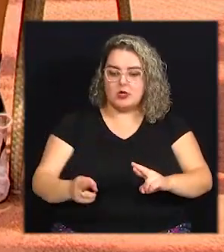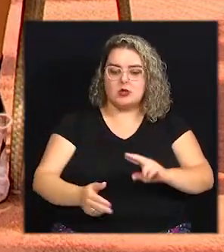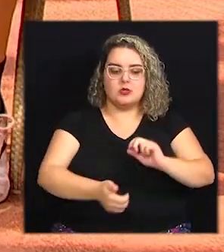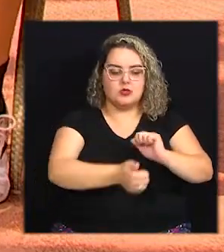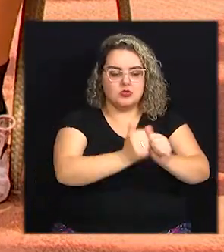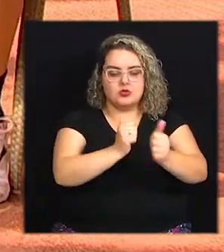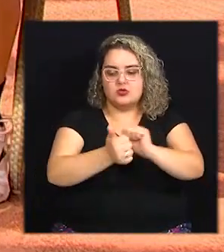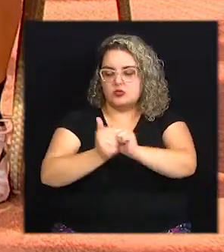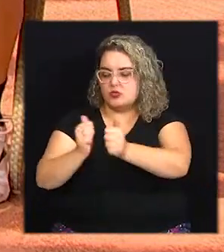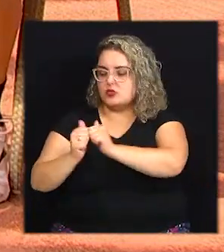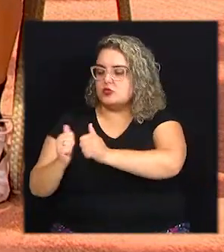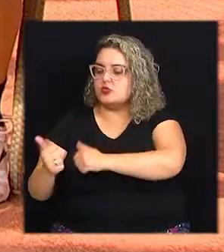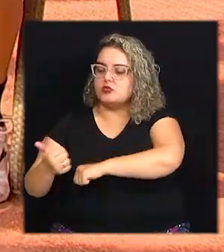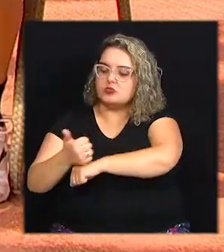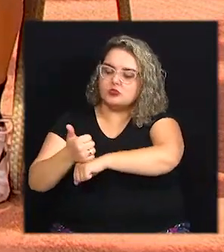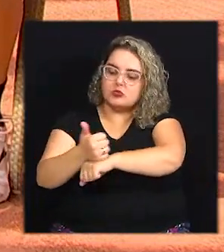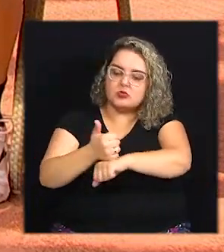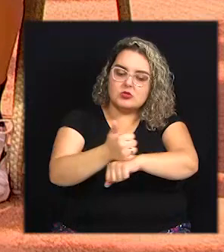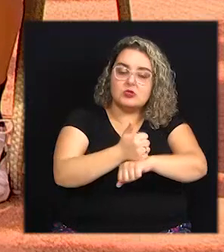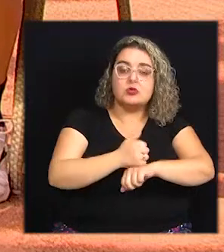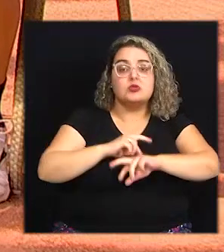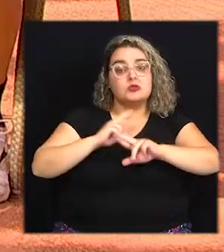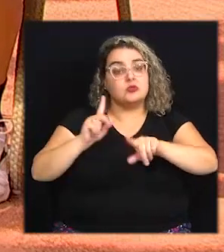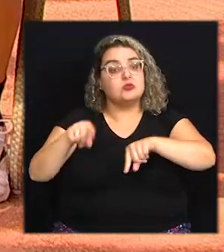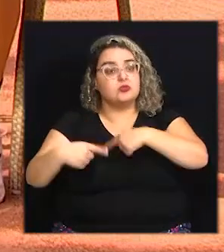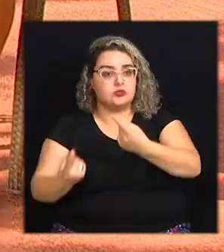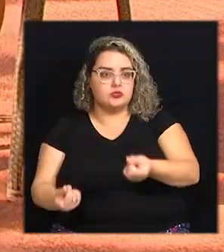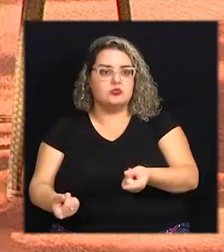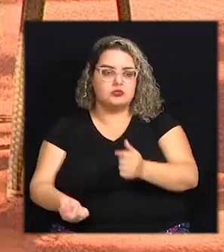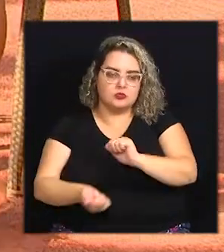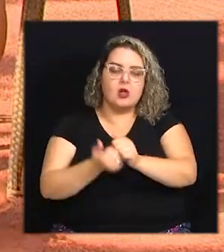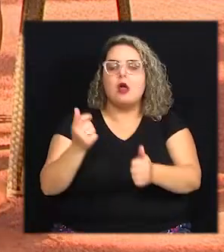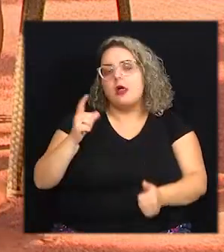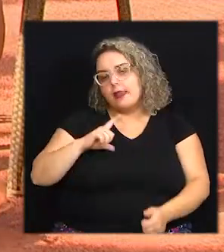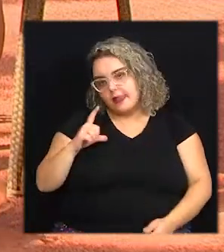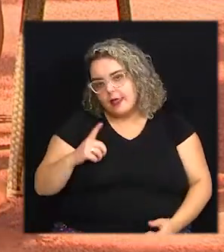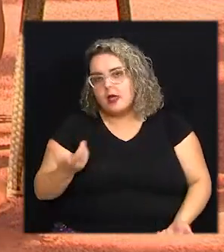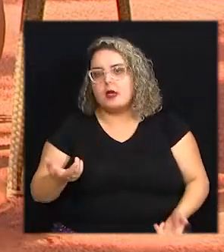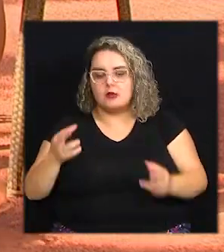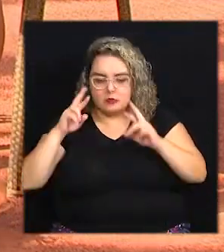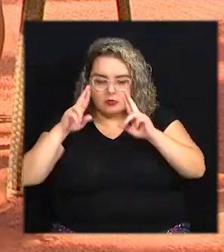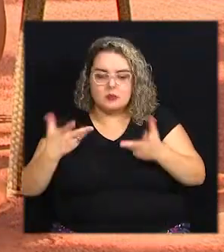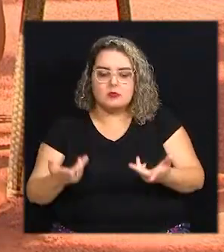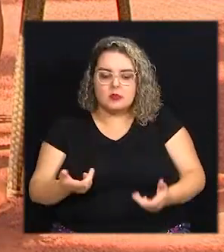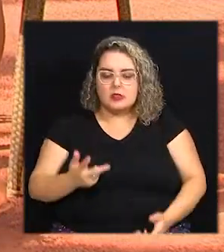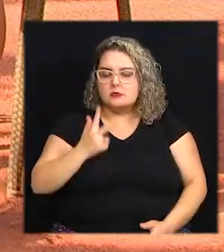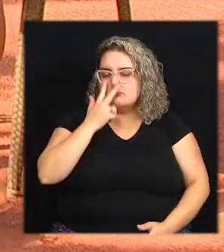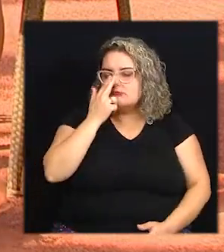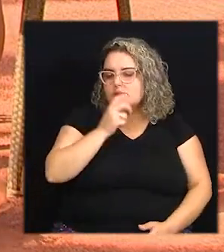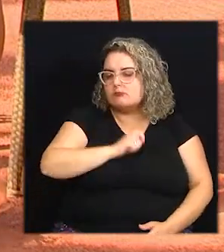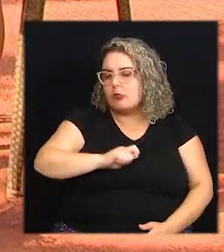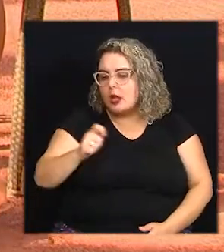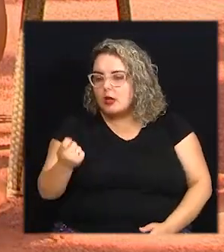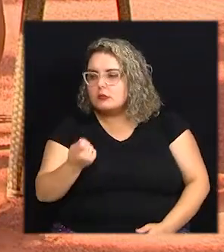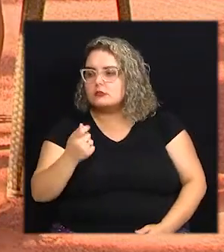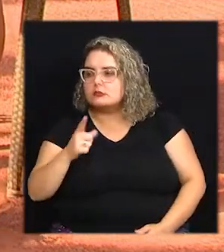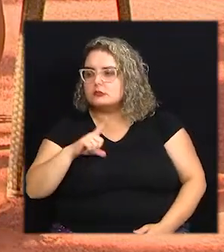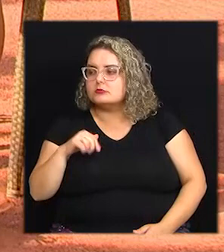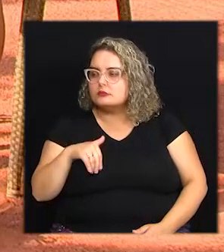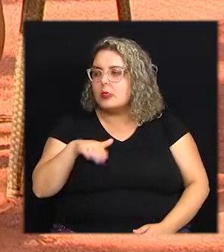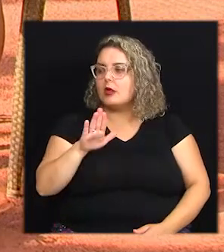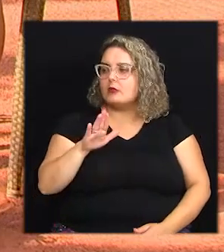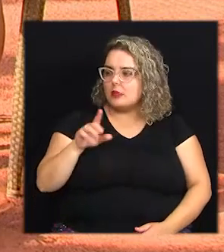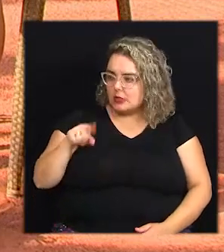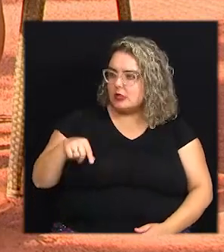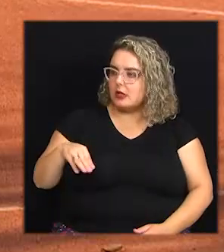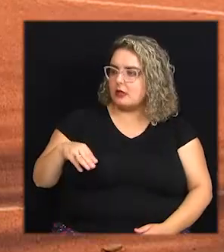os atletas, que eu acho que é muito diferente de outros esportes. Que, claro, também existe, mas no tênis parece que tem algo a